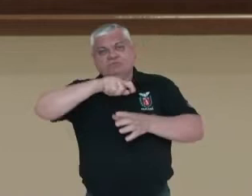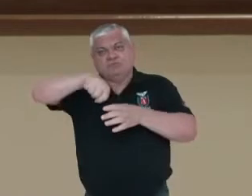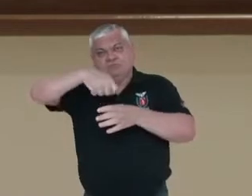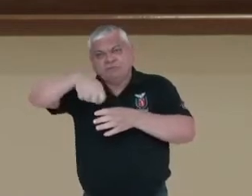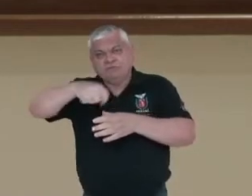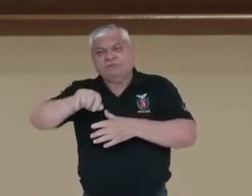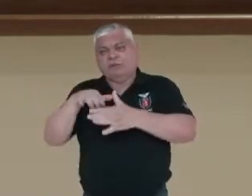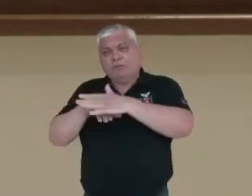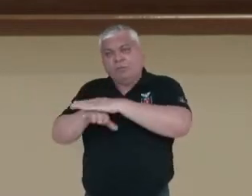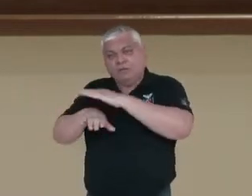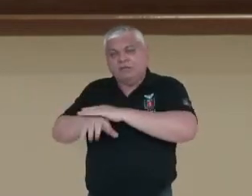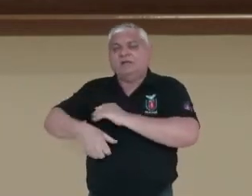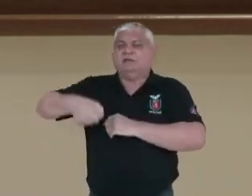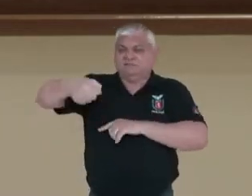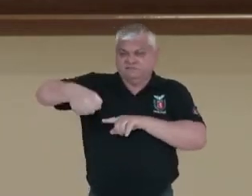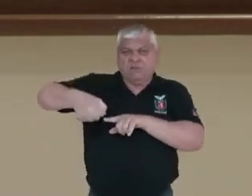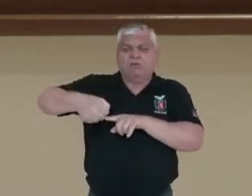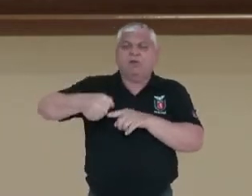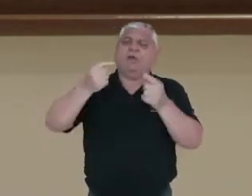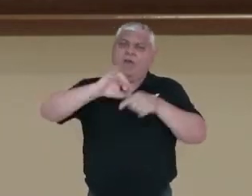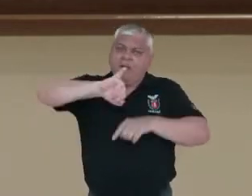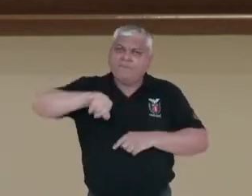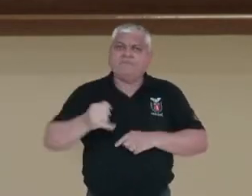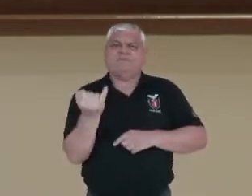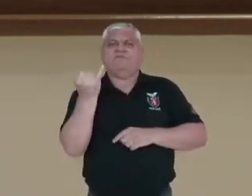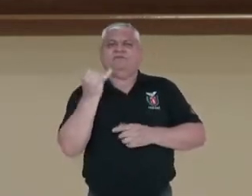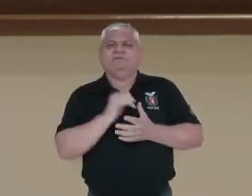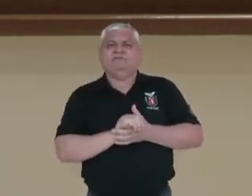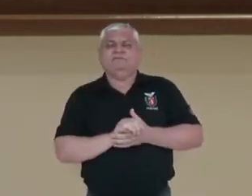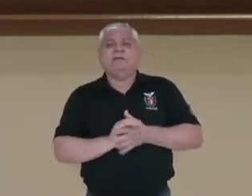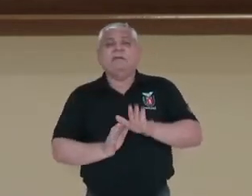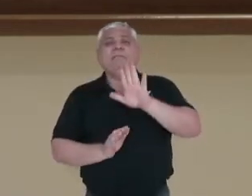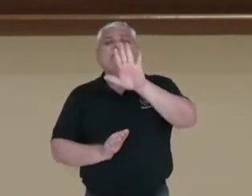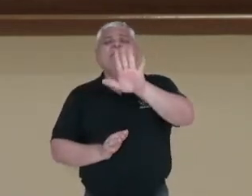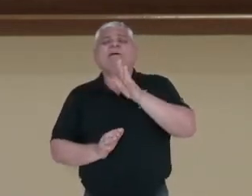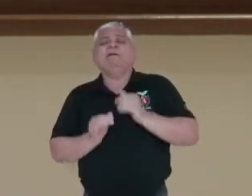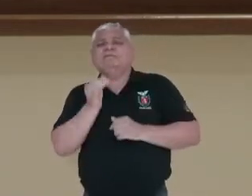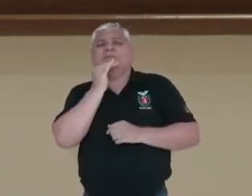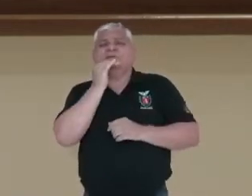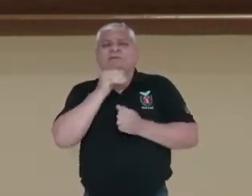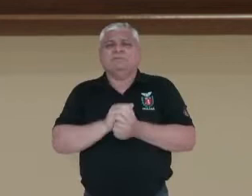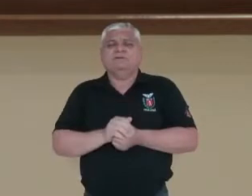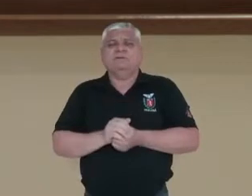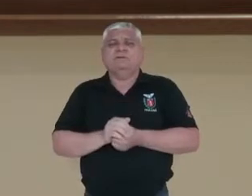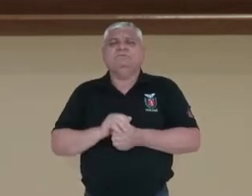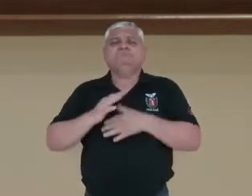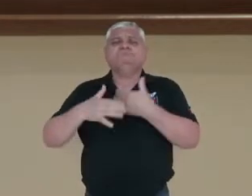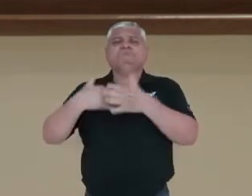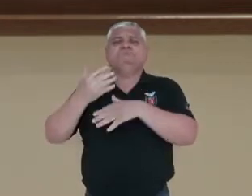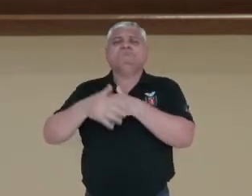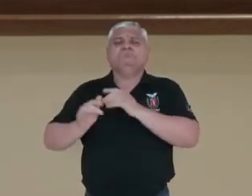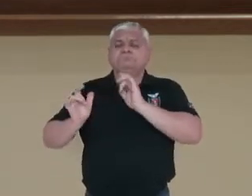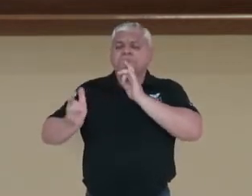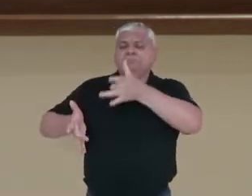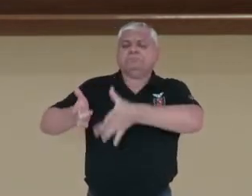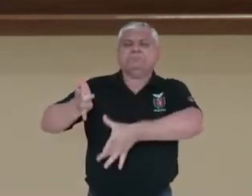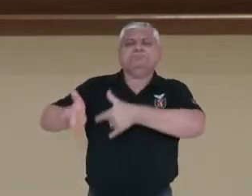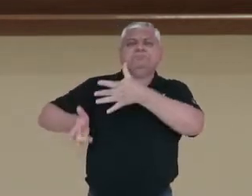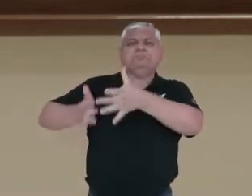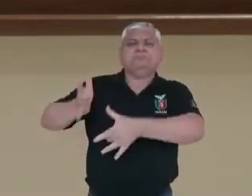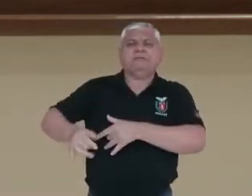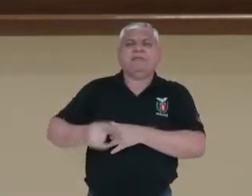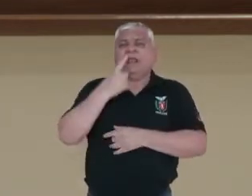coisas. Ela tem uma reutilização. Mas no final das contas, ela acaba sendo descartada. E